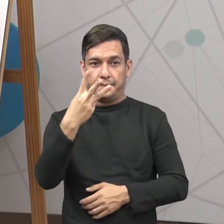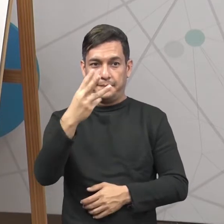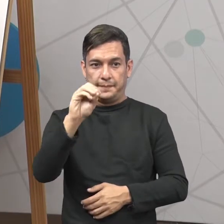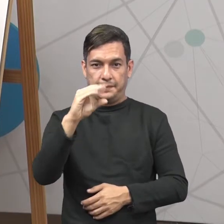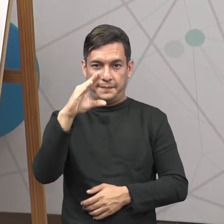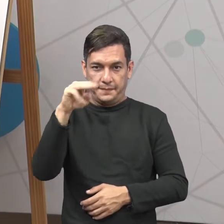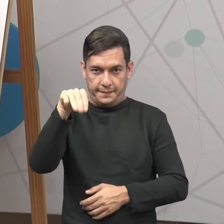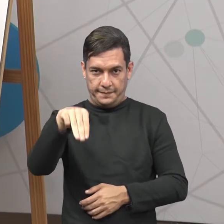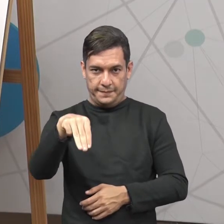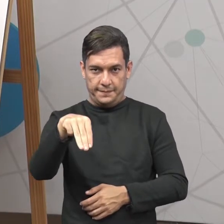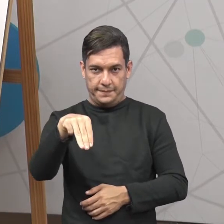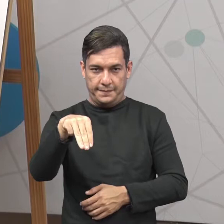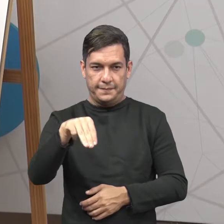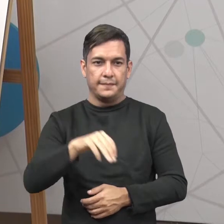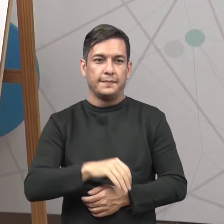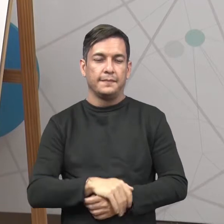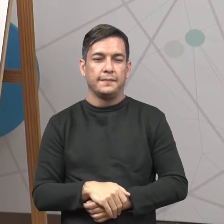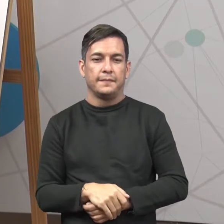30 centímetros.